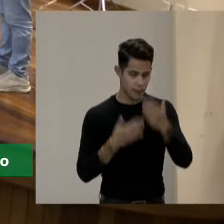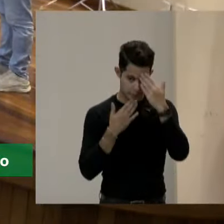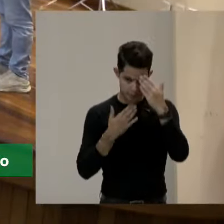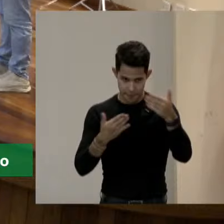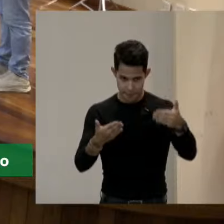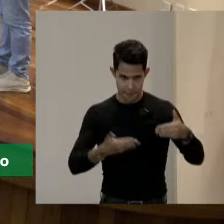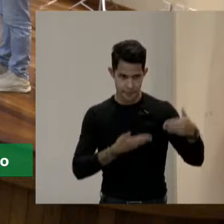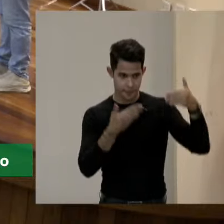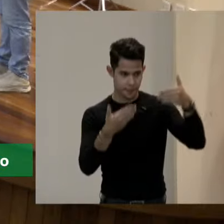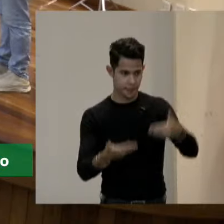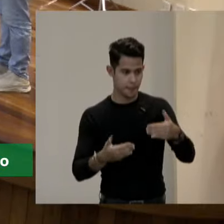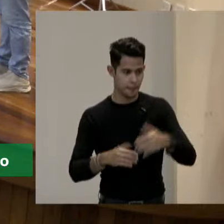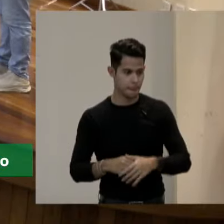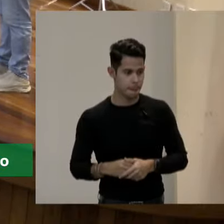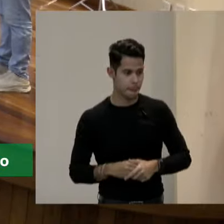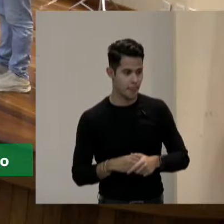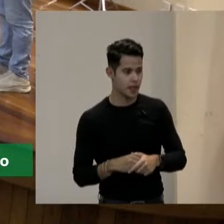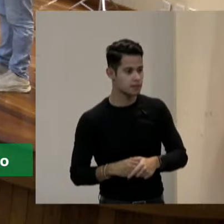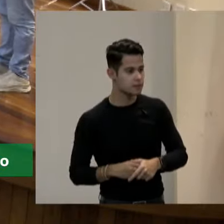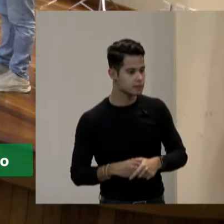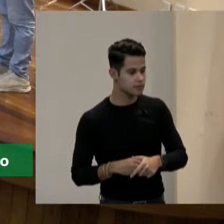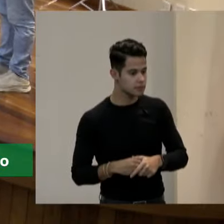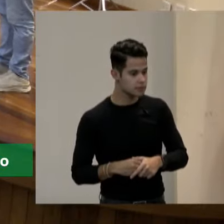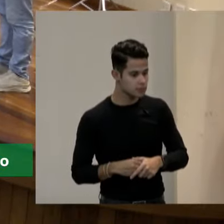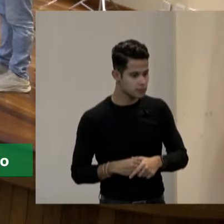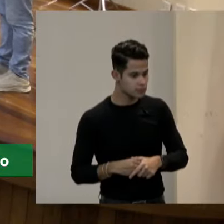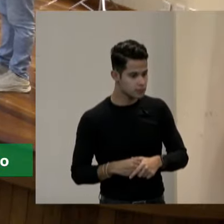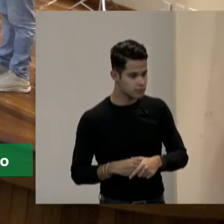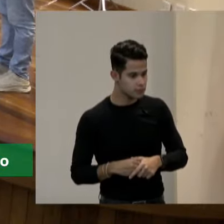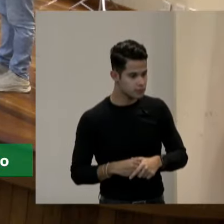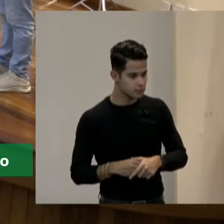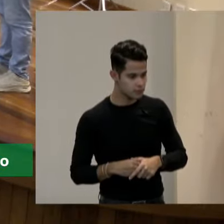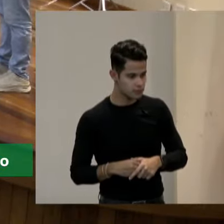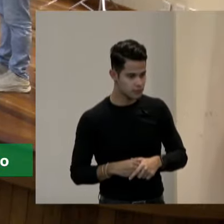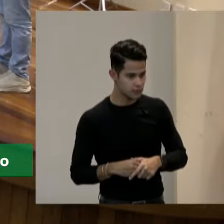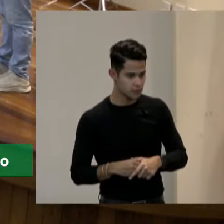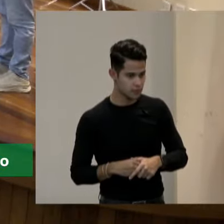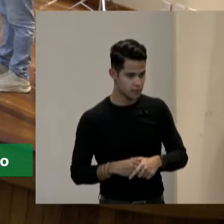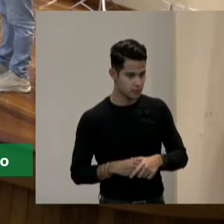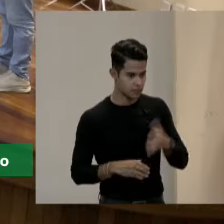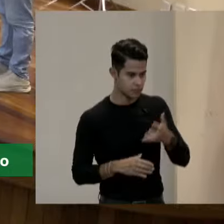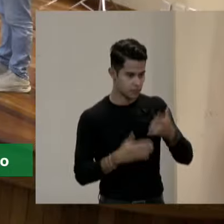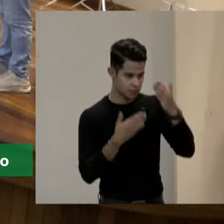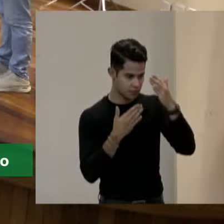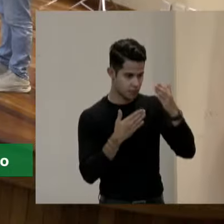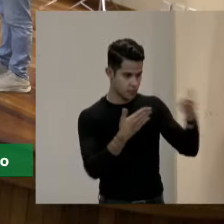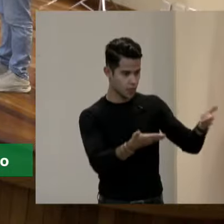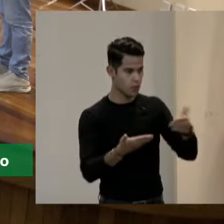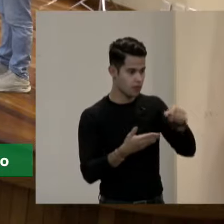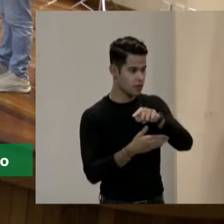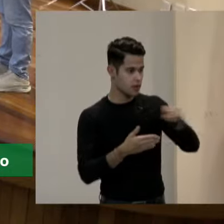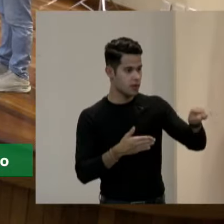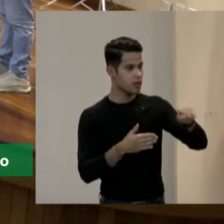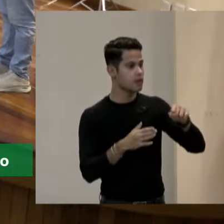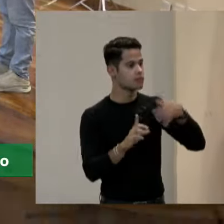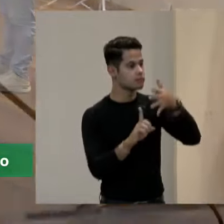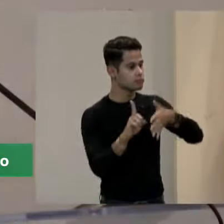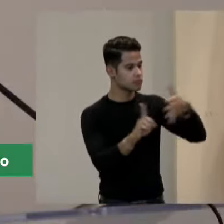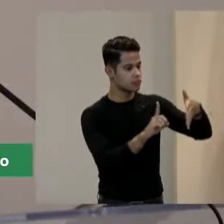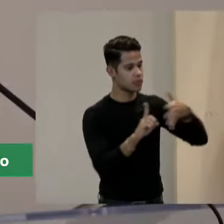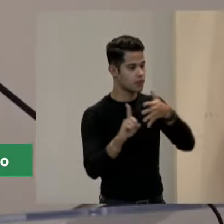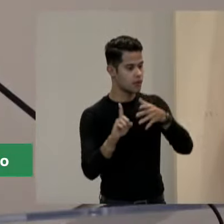convite. Eu gostaria agora de convidar, né, os palestrantes ainda presentes nesse evento para que venham ao palco,